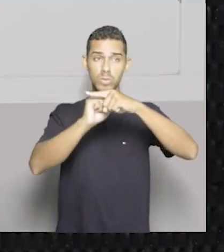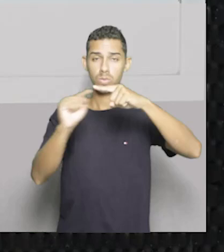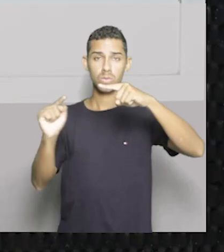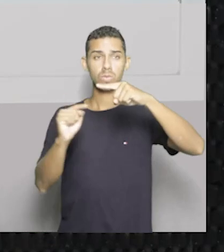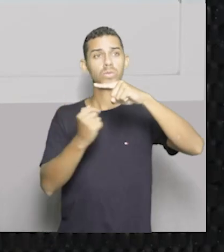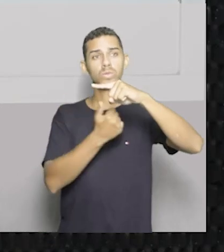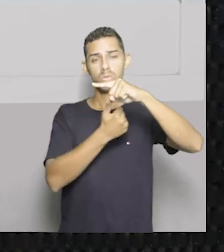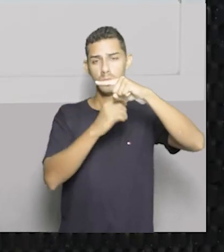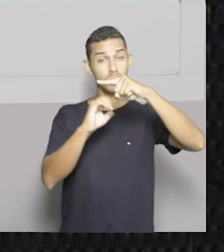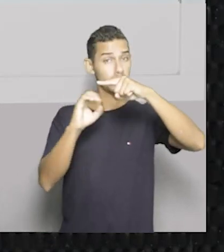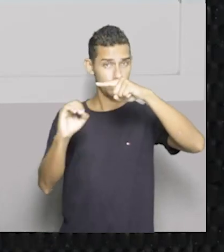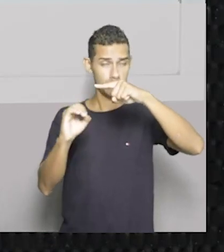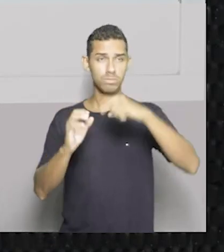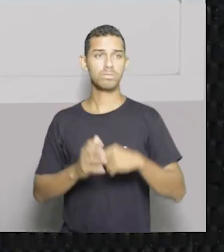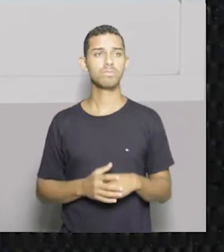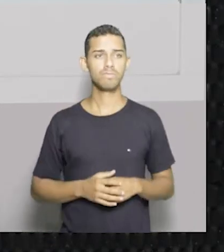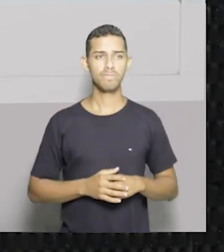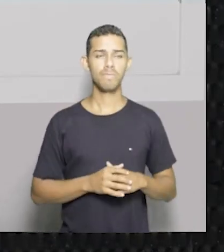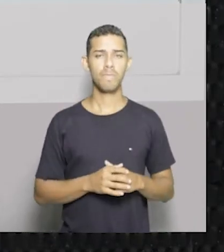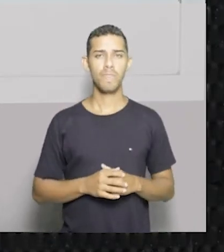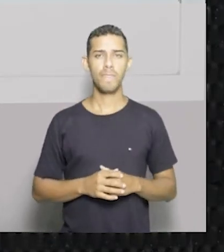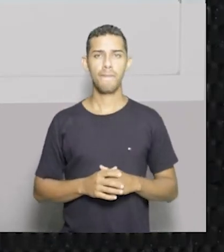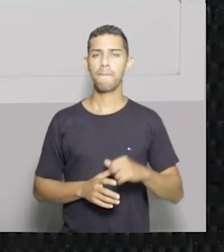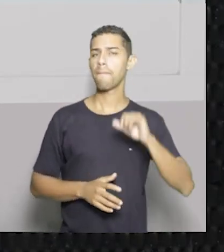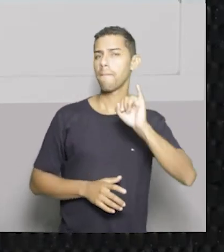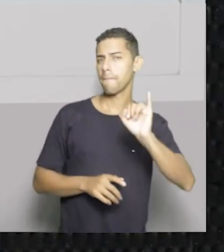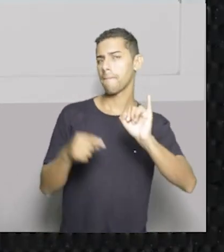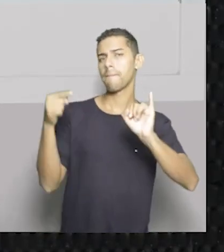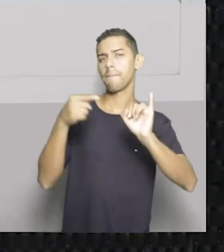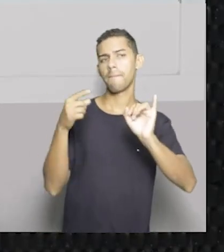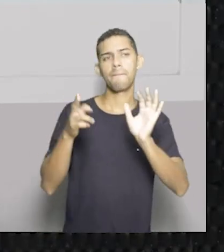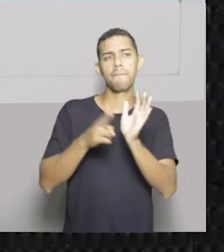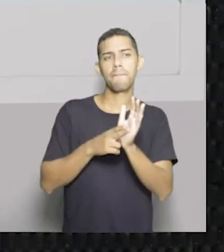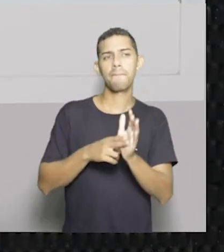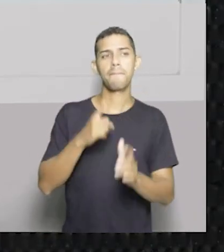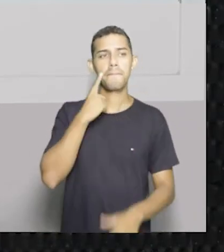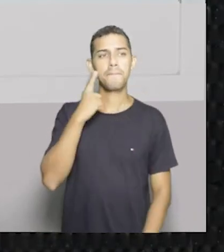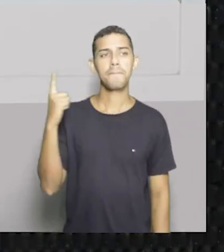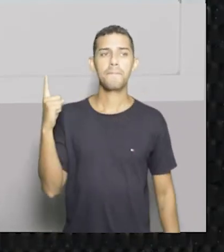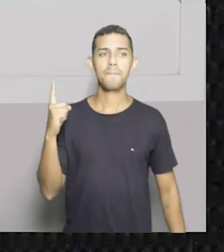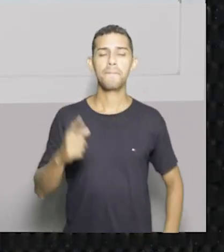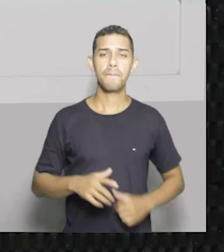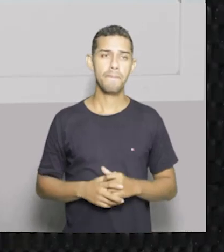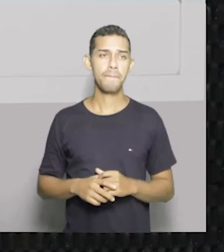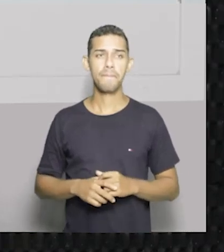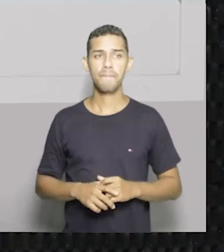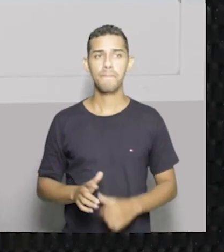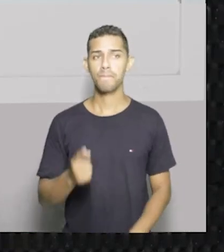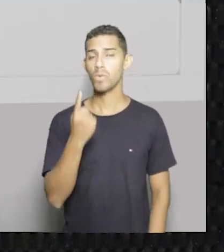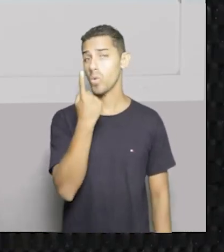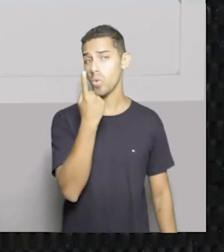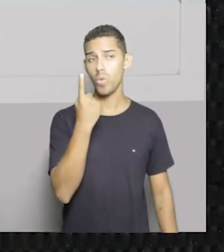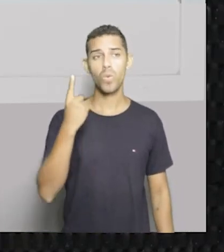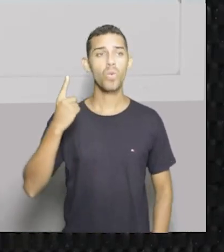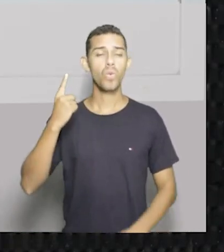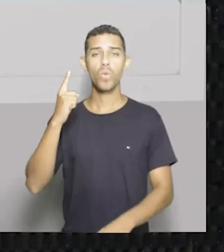dividido por 100. A nossa corrente aqui vai ter o valor de 1